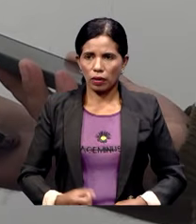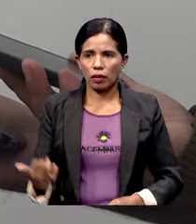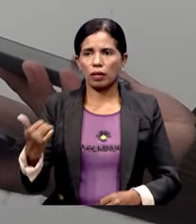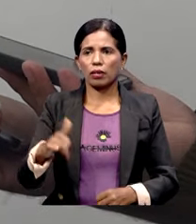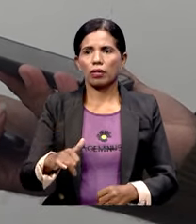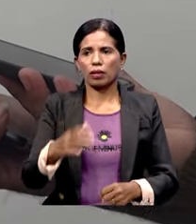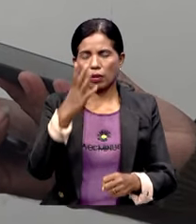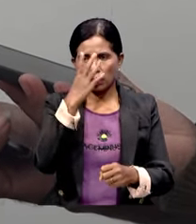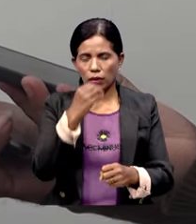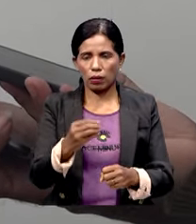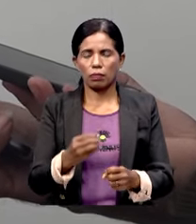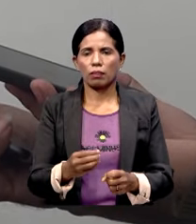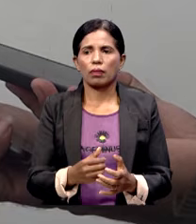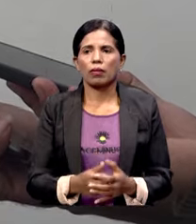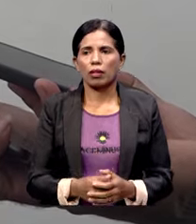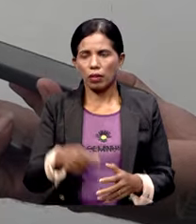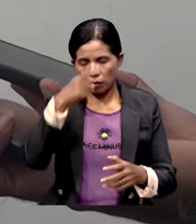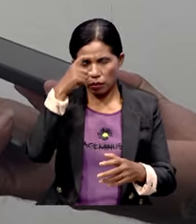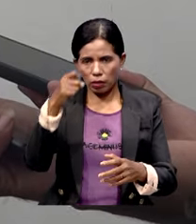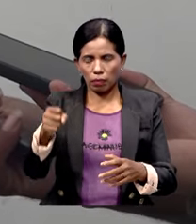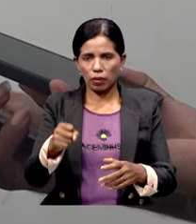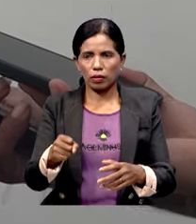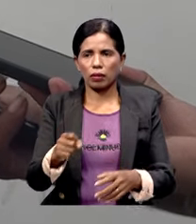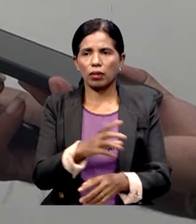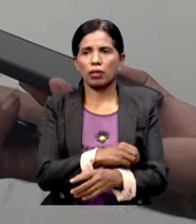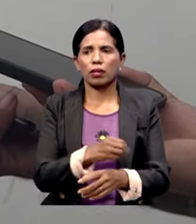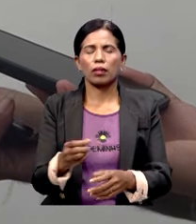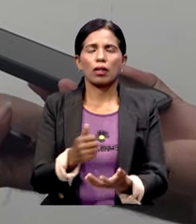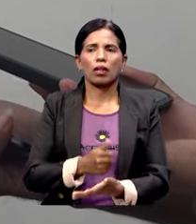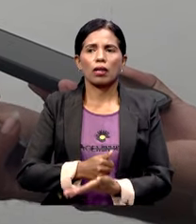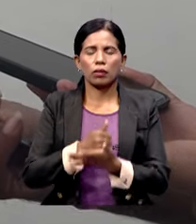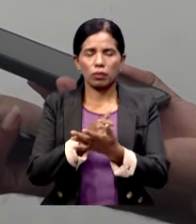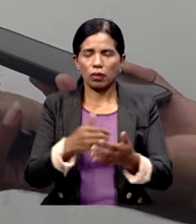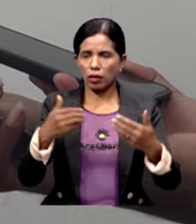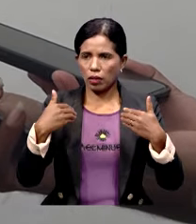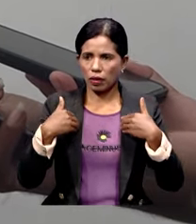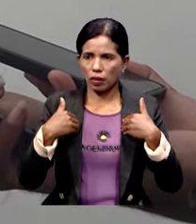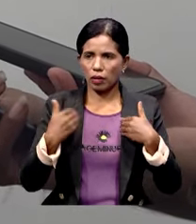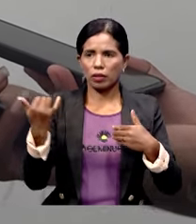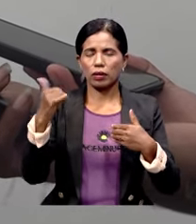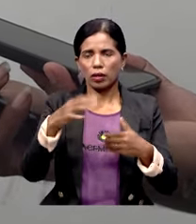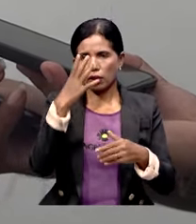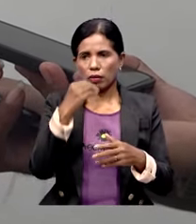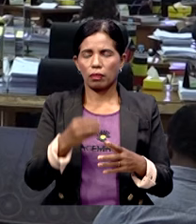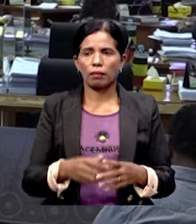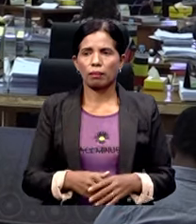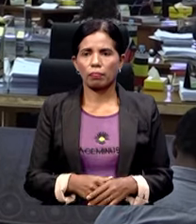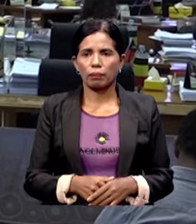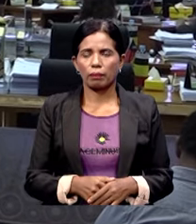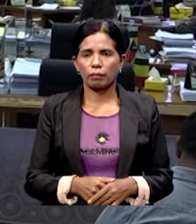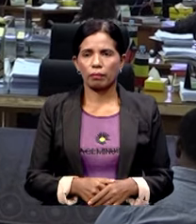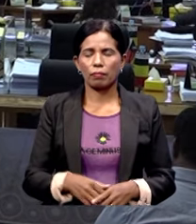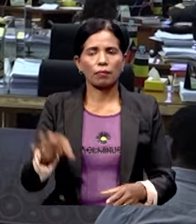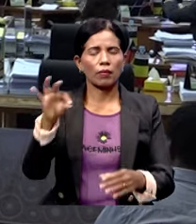toba durante né desculpa tamba desde terceira legislatura facilidade nia durante né sira toba